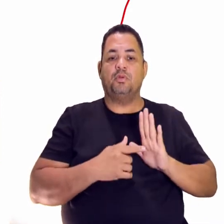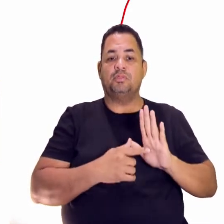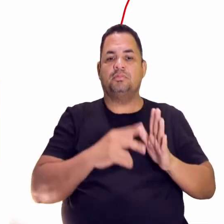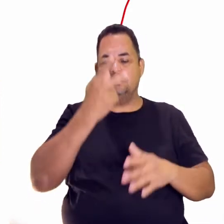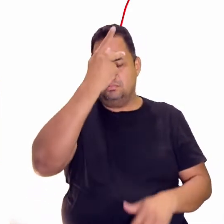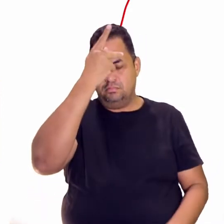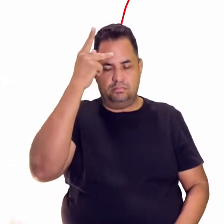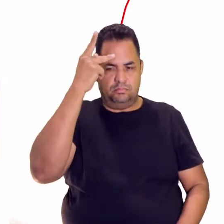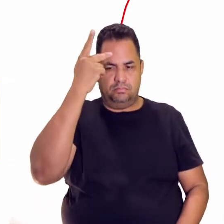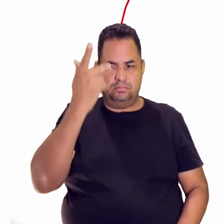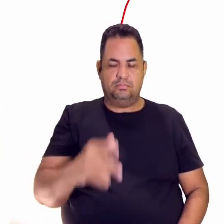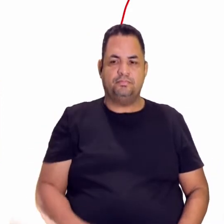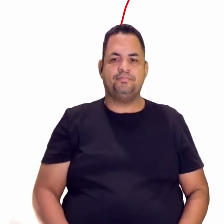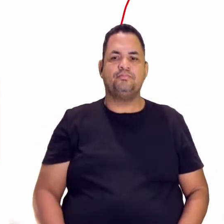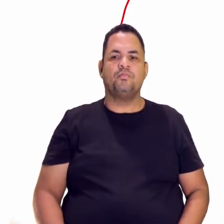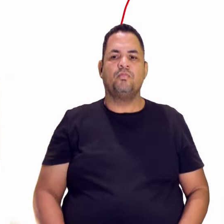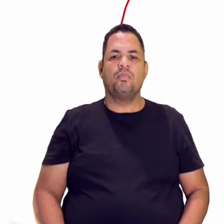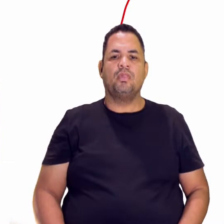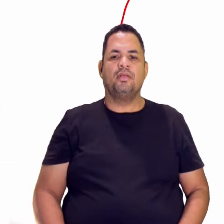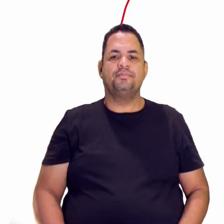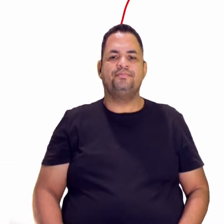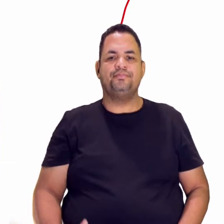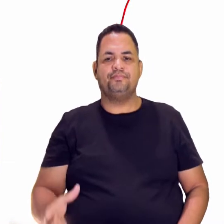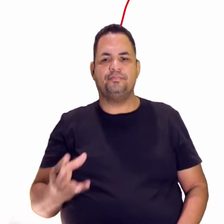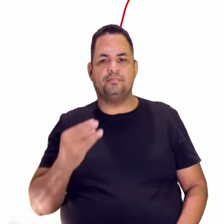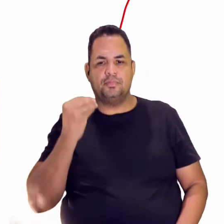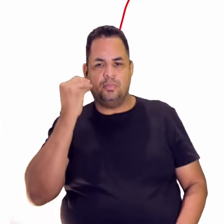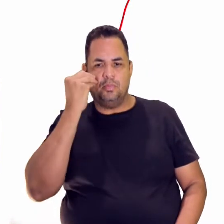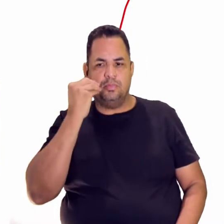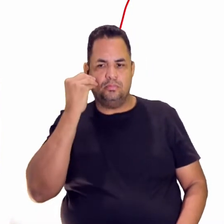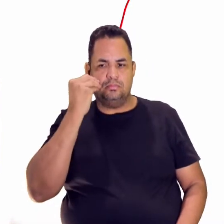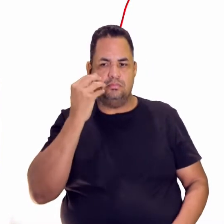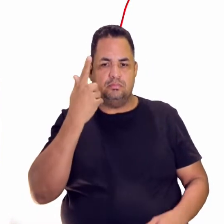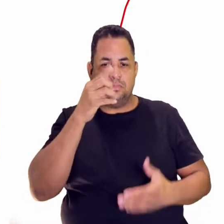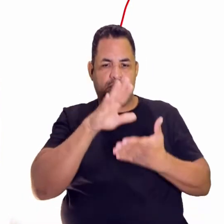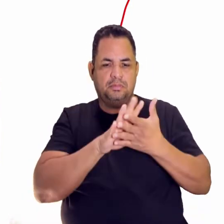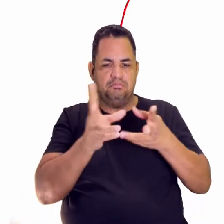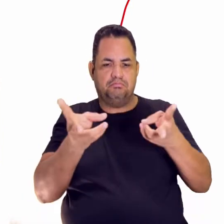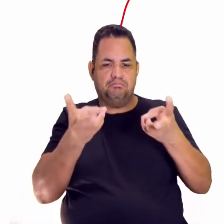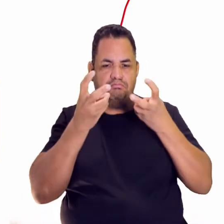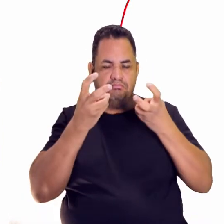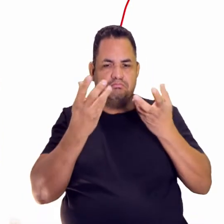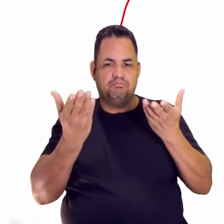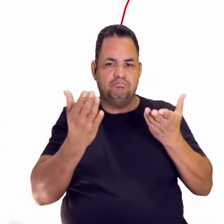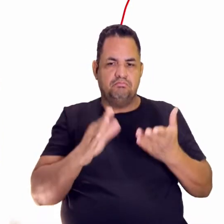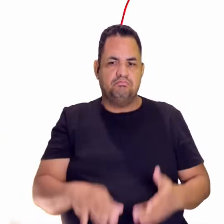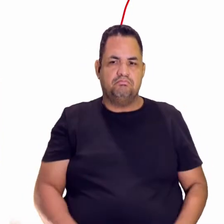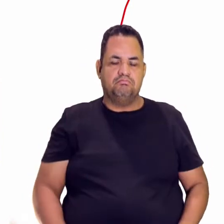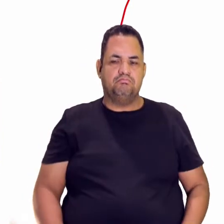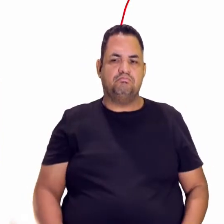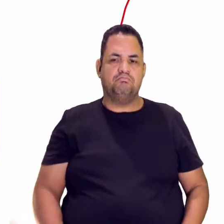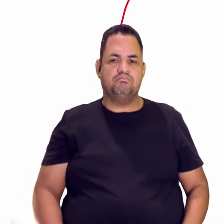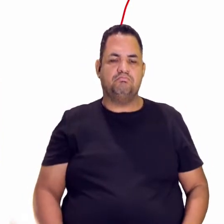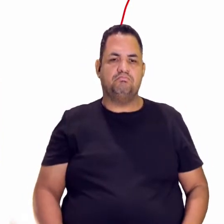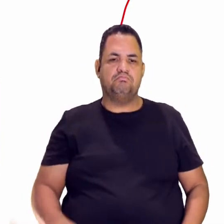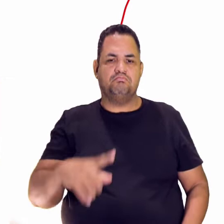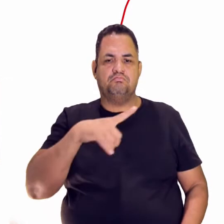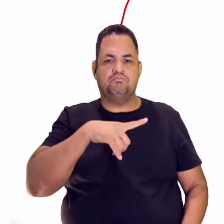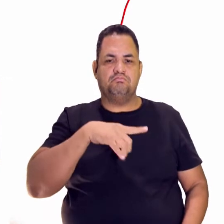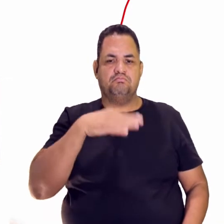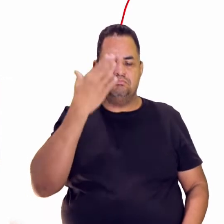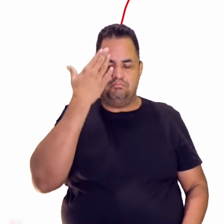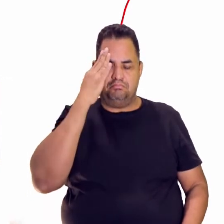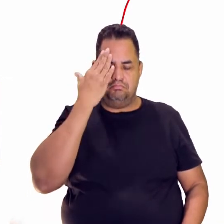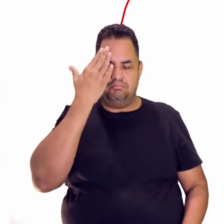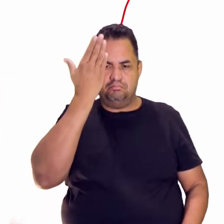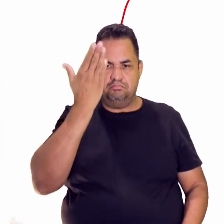pessoas a oportunidade de fazer a sua leitura, de obter o seu